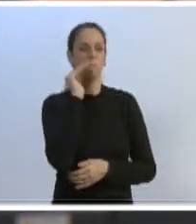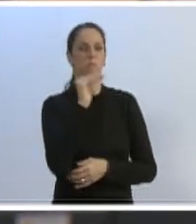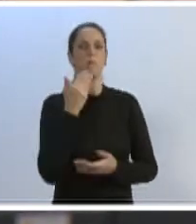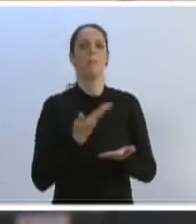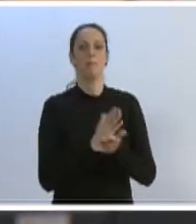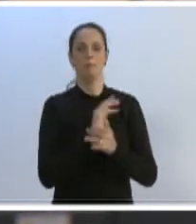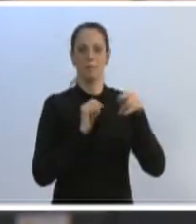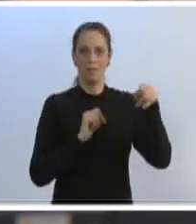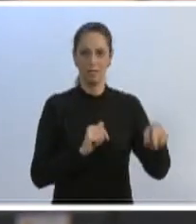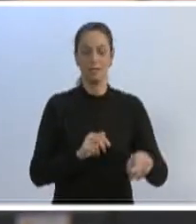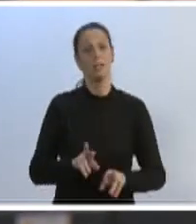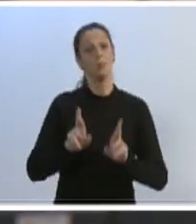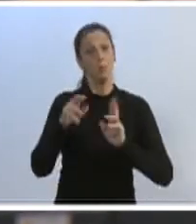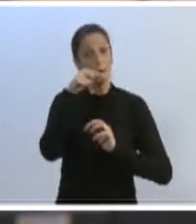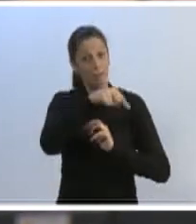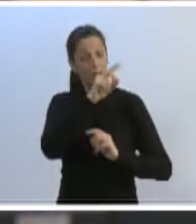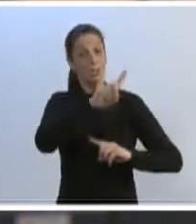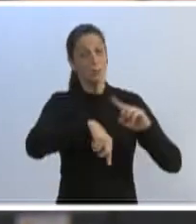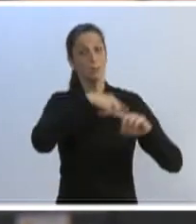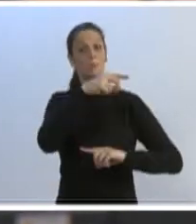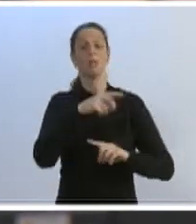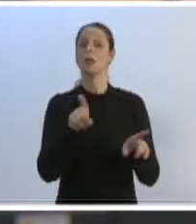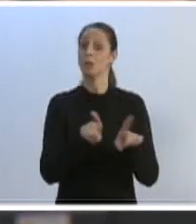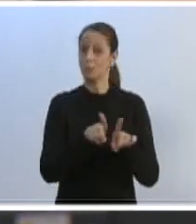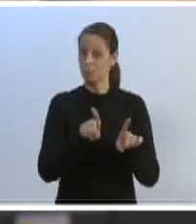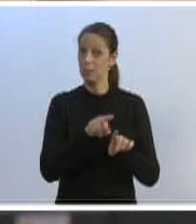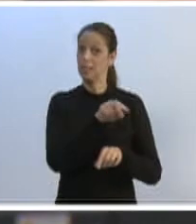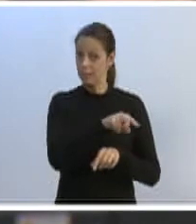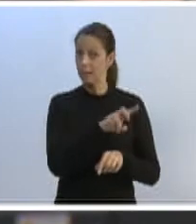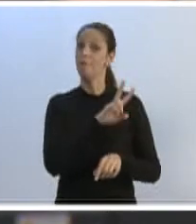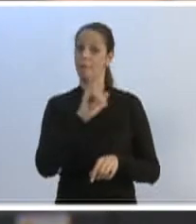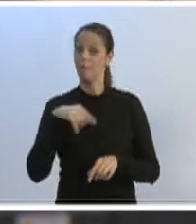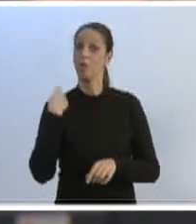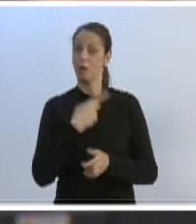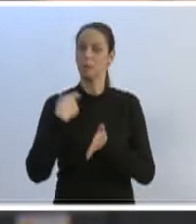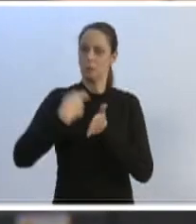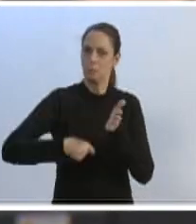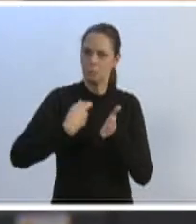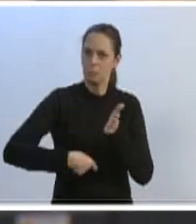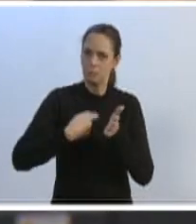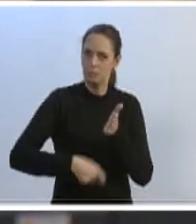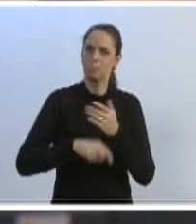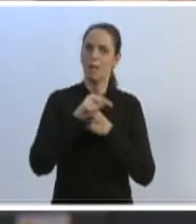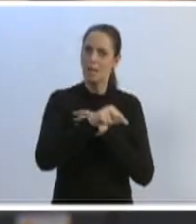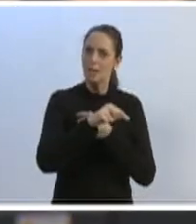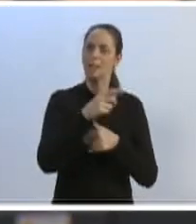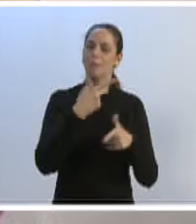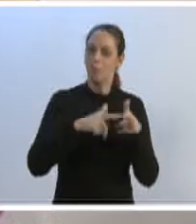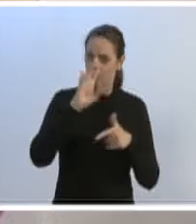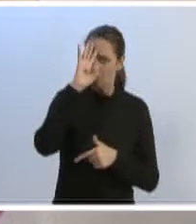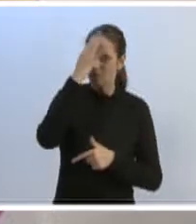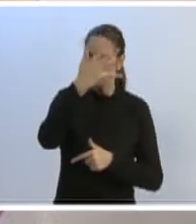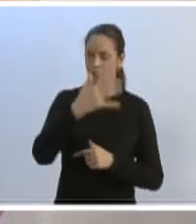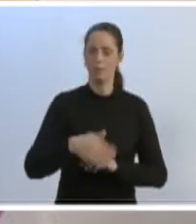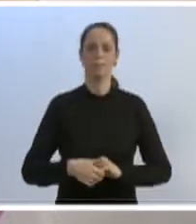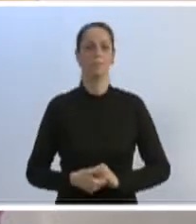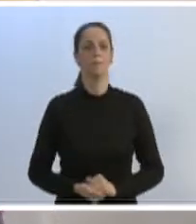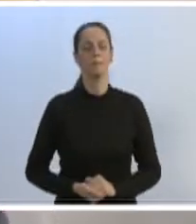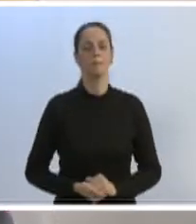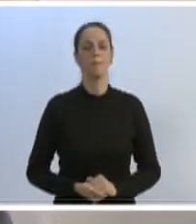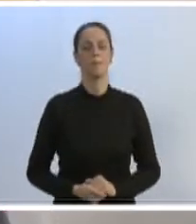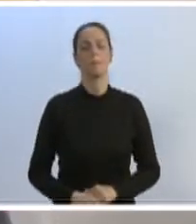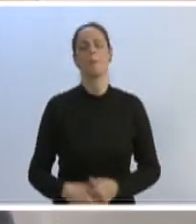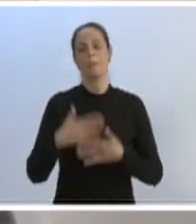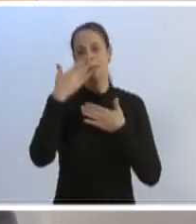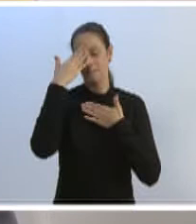mas também com o desejo de êxito virar as nossas cobranças no sentido de que as coisas aconteçam em bem da população. Obrigado. Obrigado, vereador